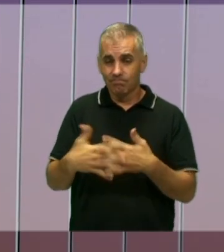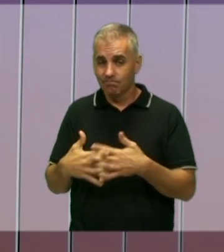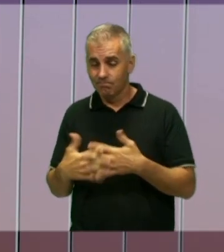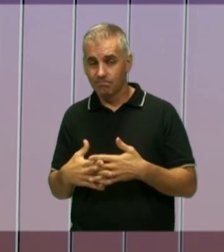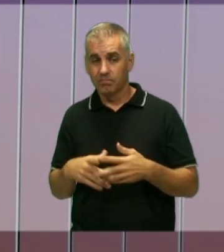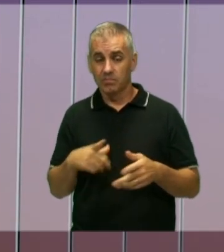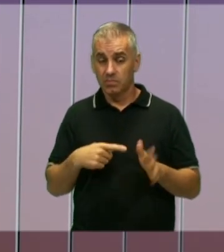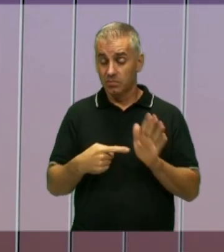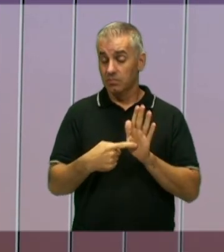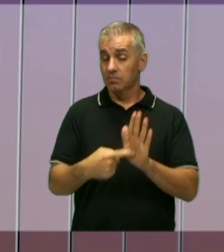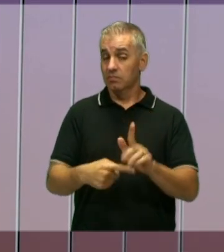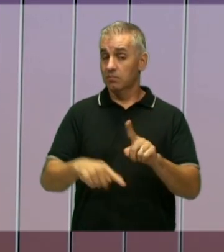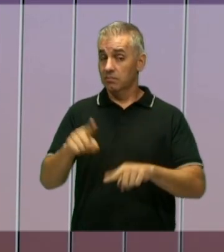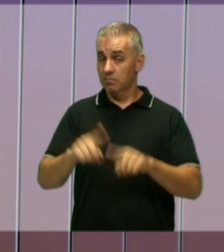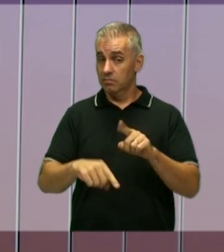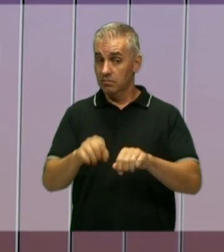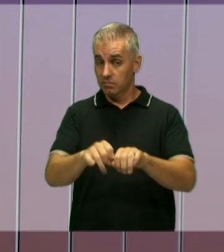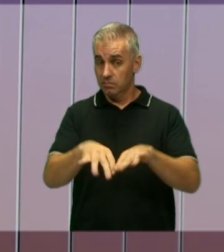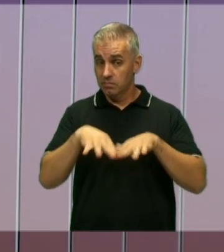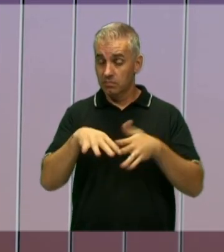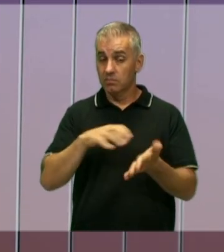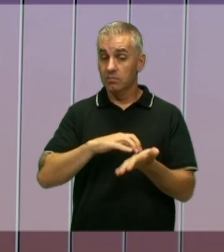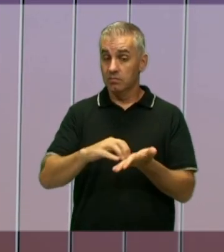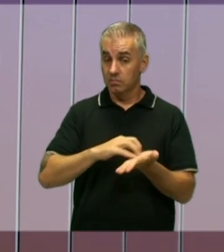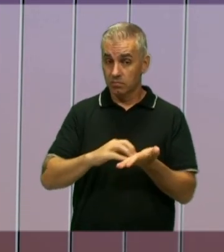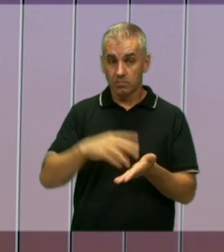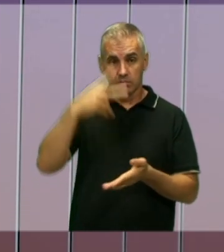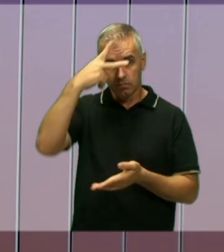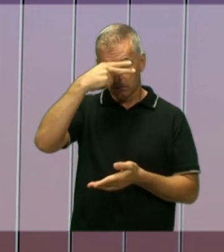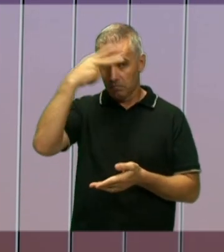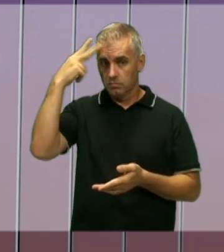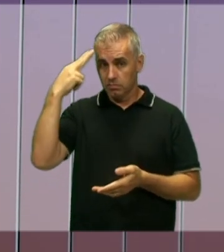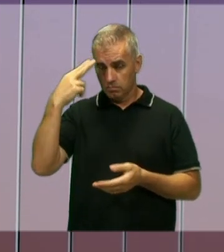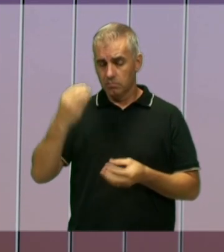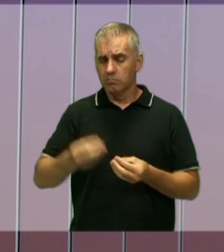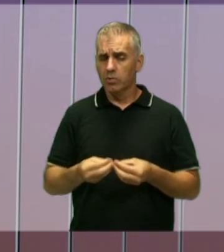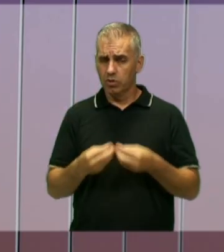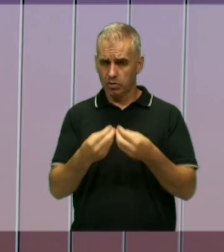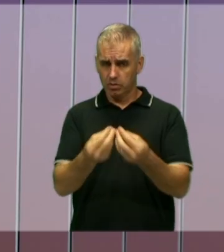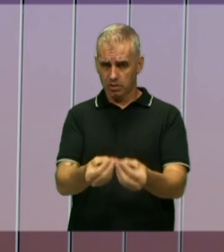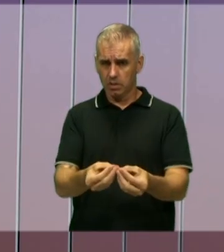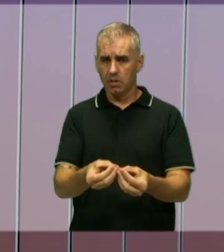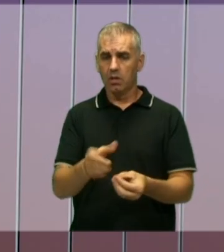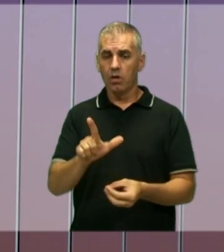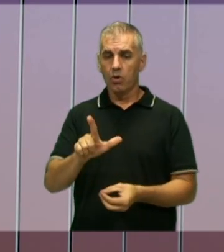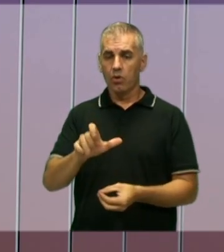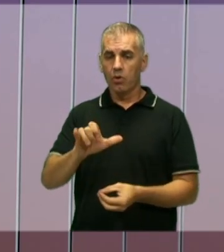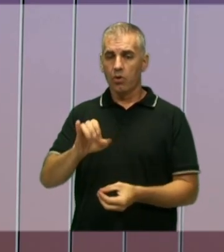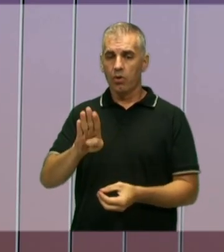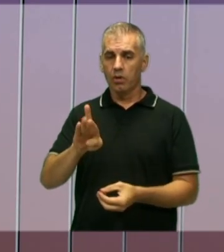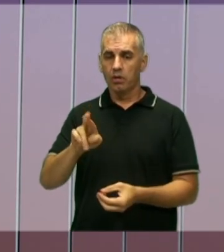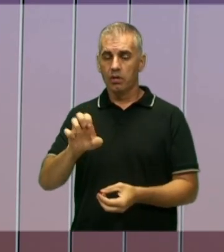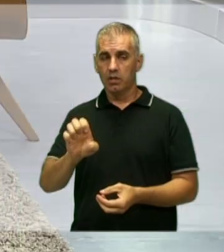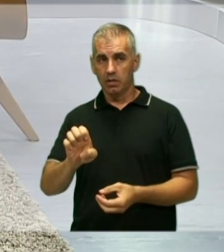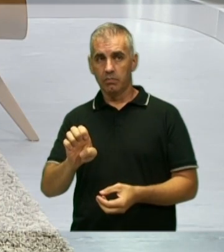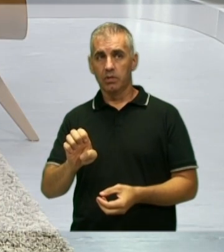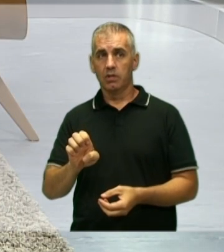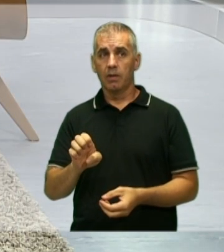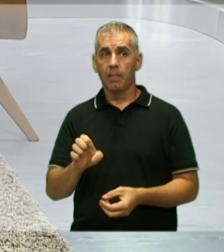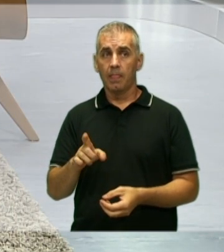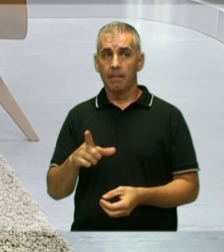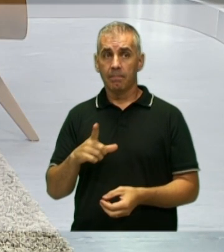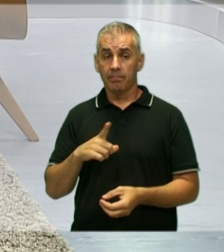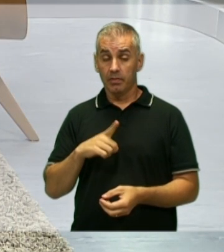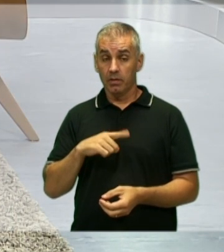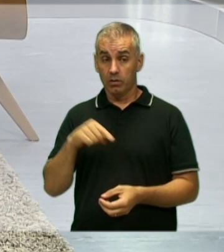alternativa. Na audiência, a secretária se comprometeu, o prefeito disse que vai entregar o Libre para todos os diabéticos Aliás, tipo 1. já está agora,